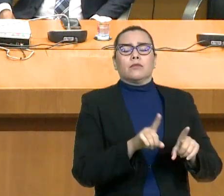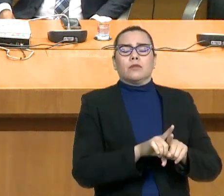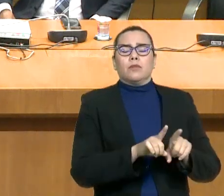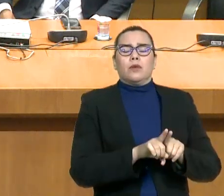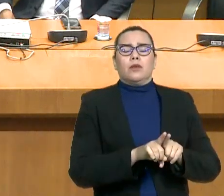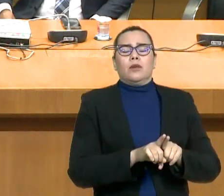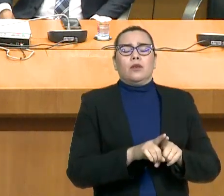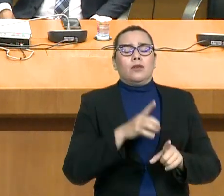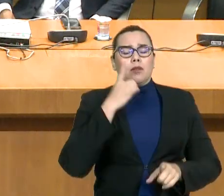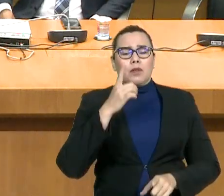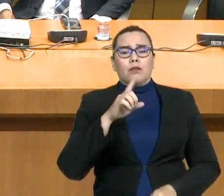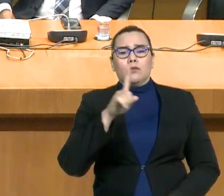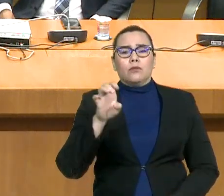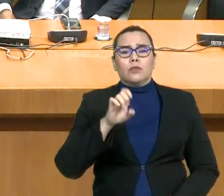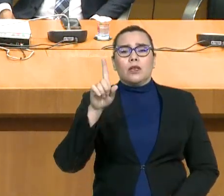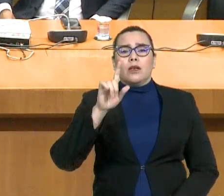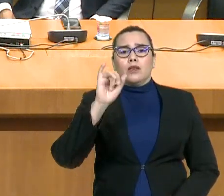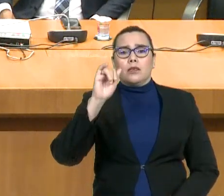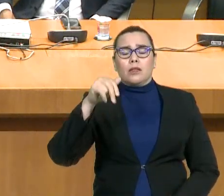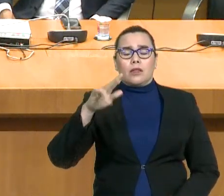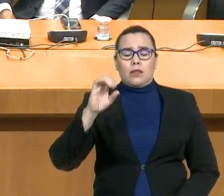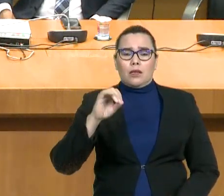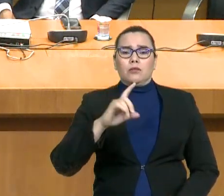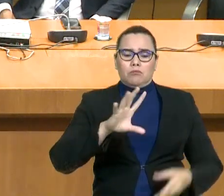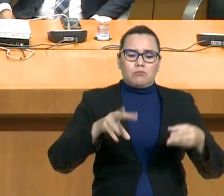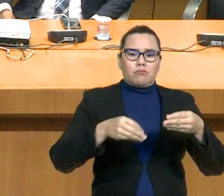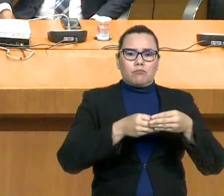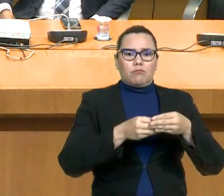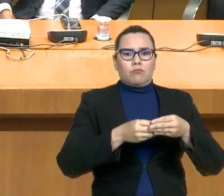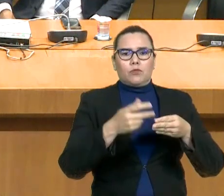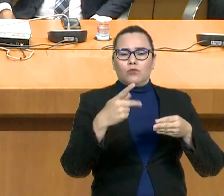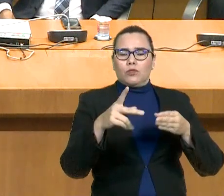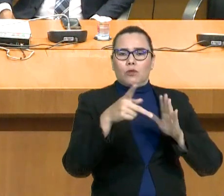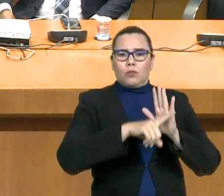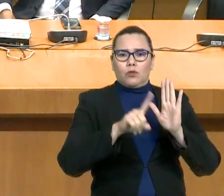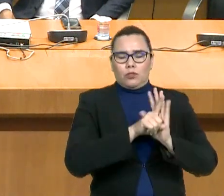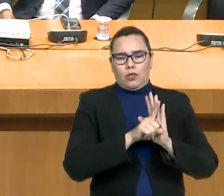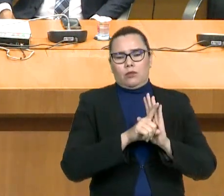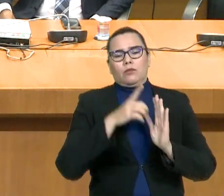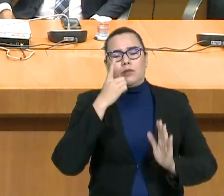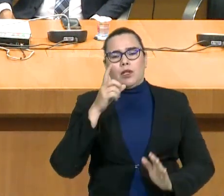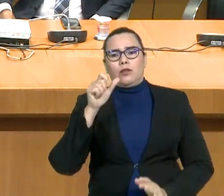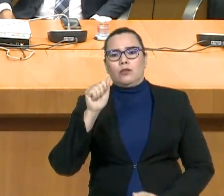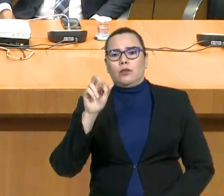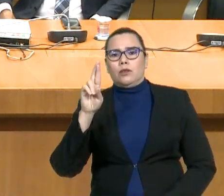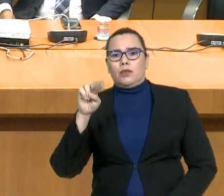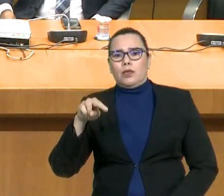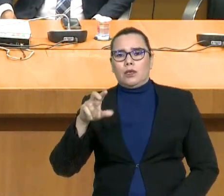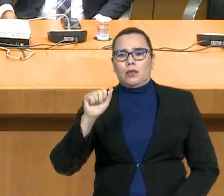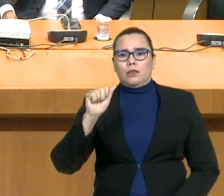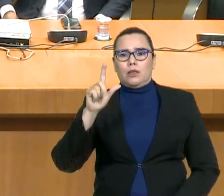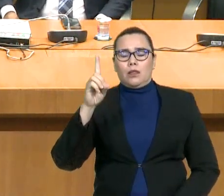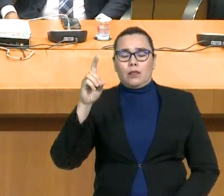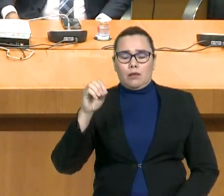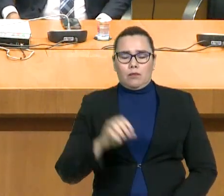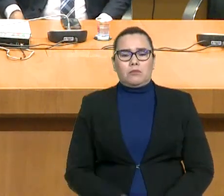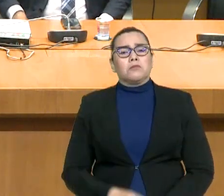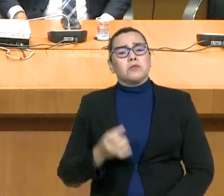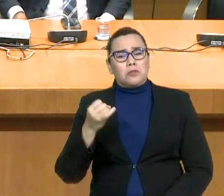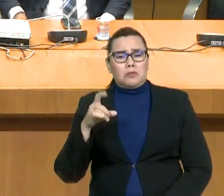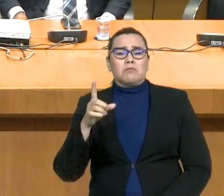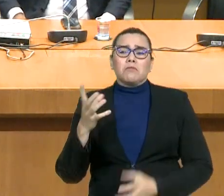Em discussão, sem oradores inscritos para discussão, se o deputado Arnaldo Melo quiser também se manifestar. Senhor